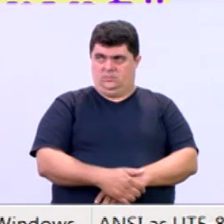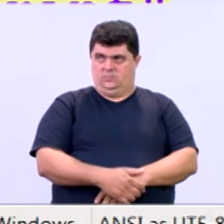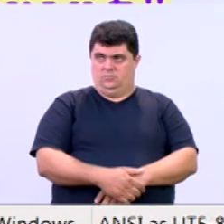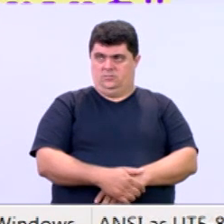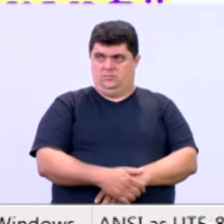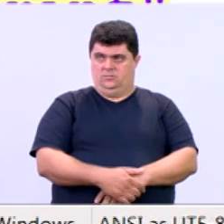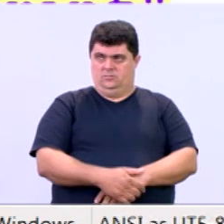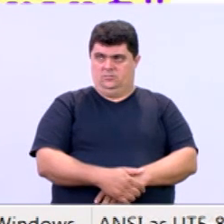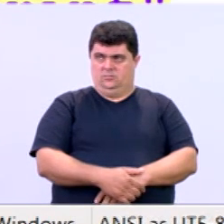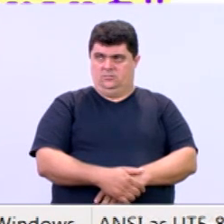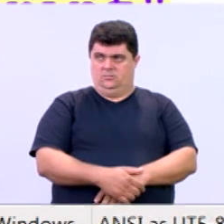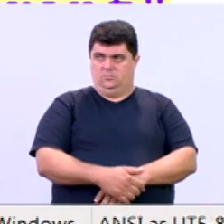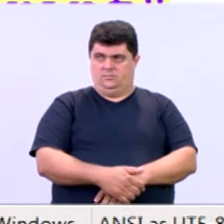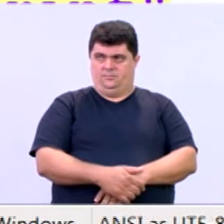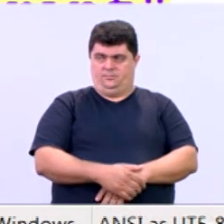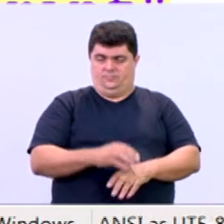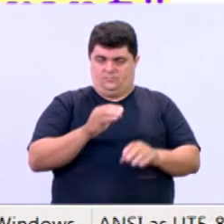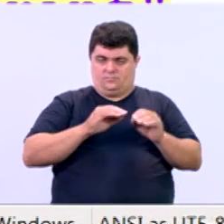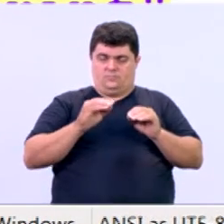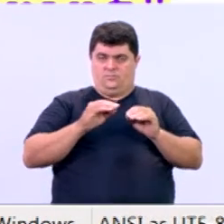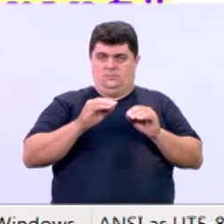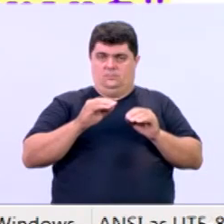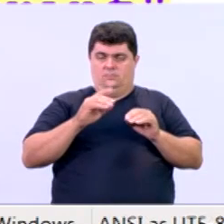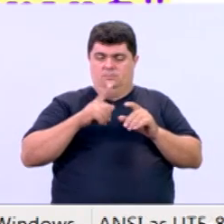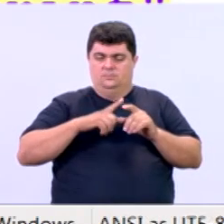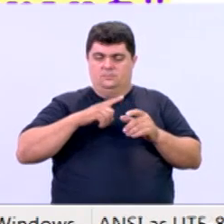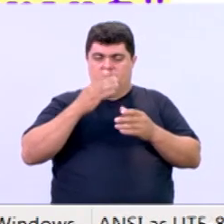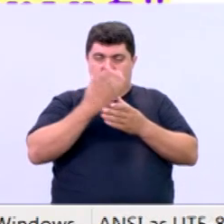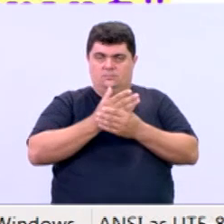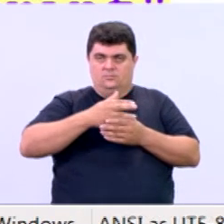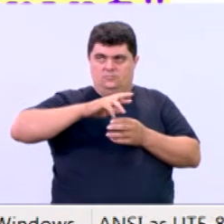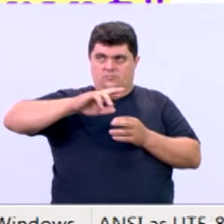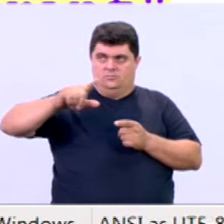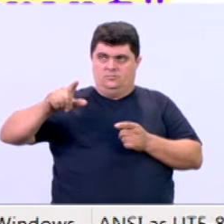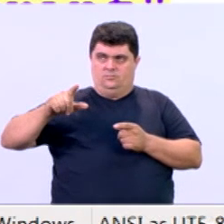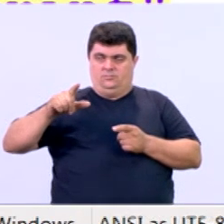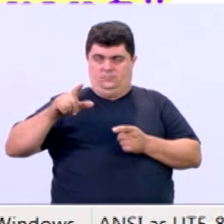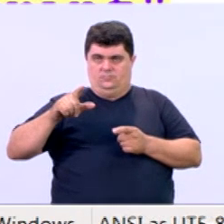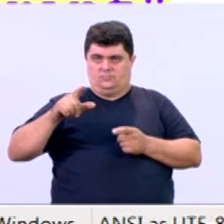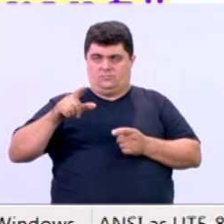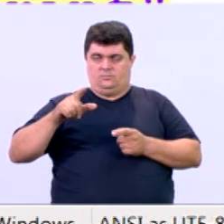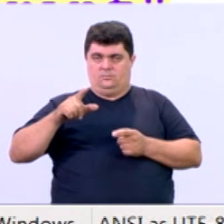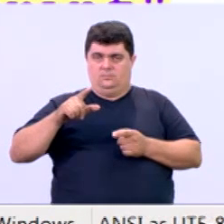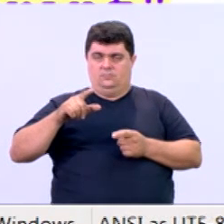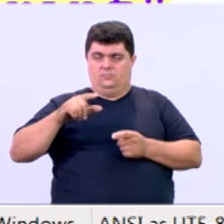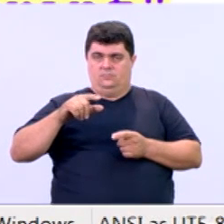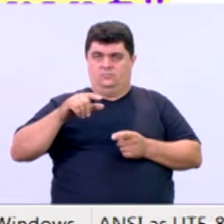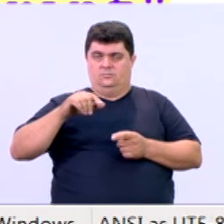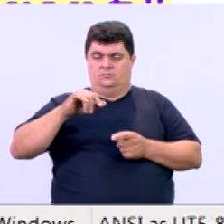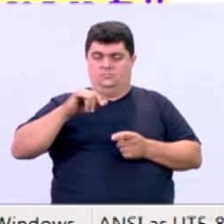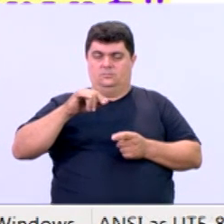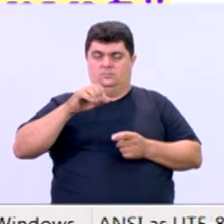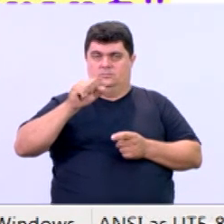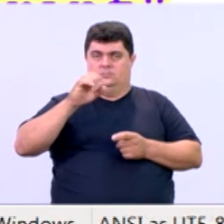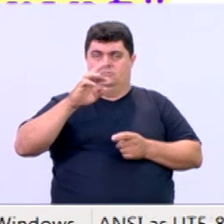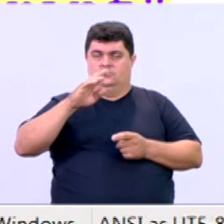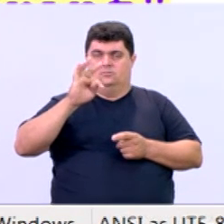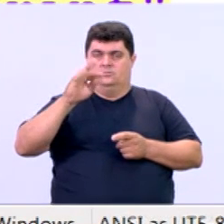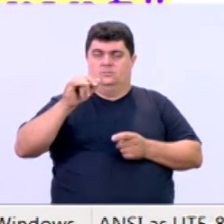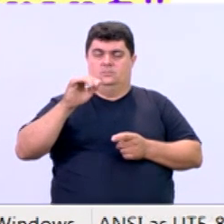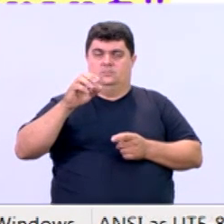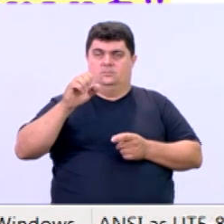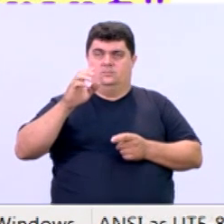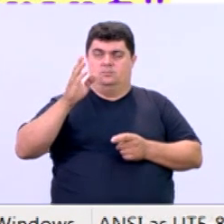página. E ele também vai estar numa outra pasta. Qual pasta? Script, meus